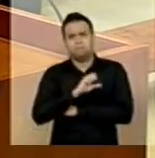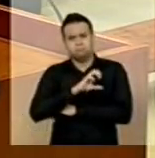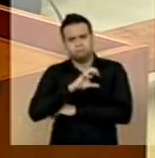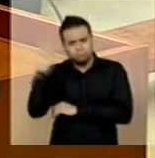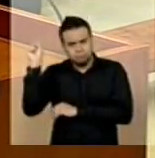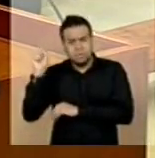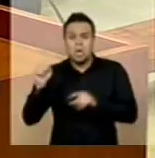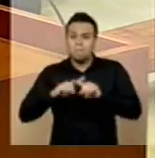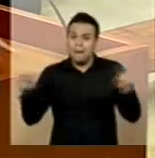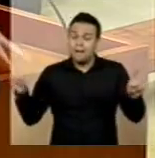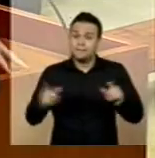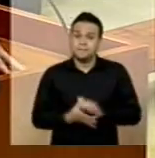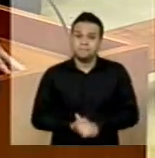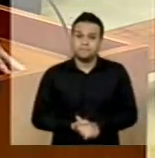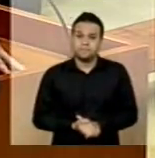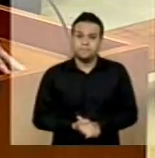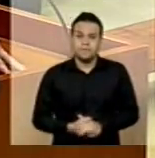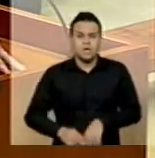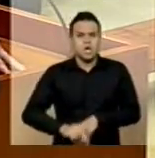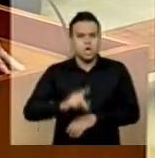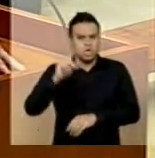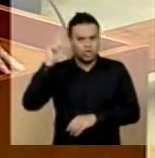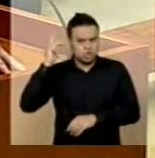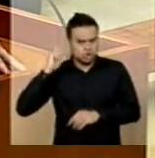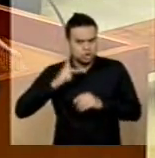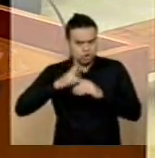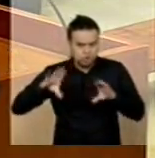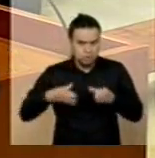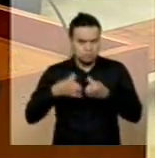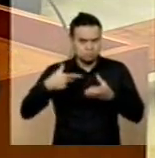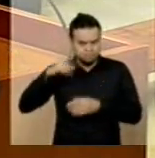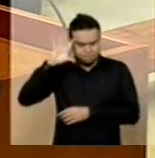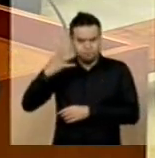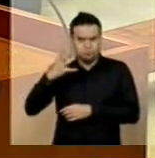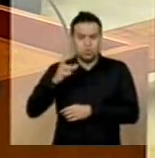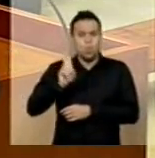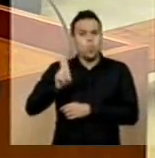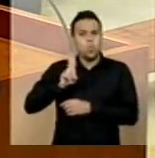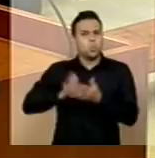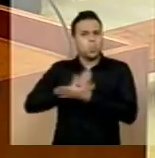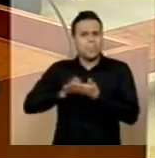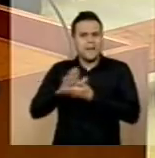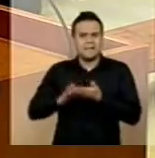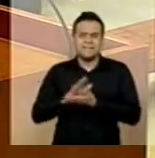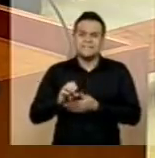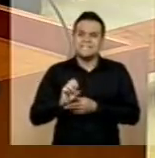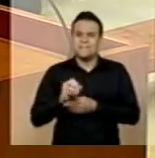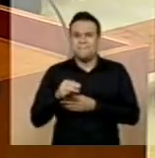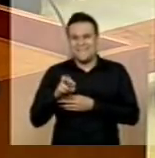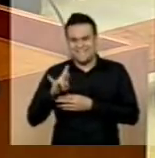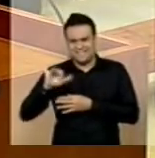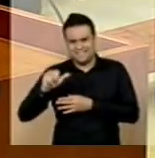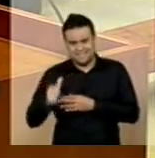nenhum momento, aquela antiga composição usou a expressão simetria. Por